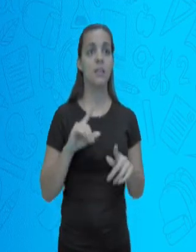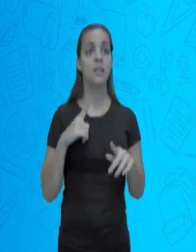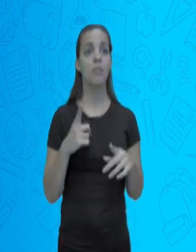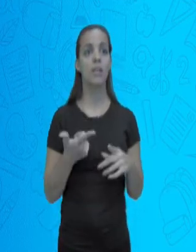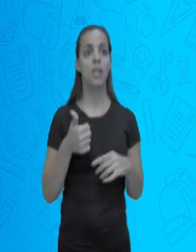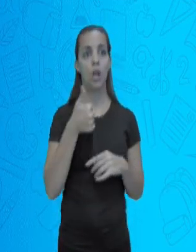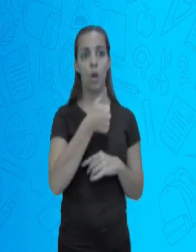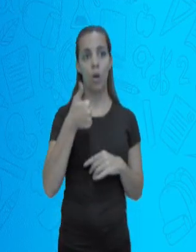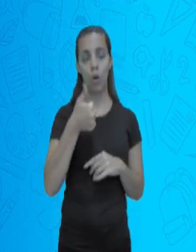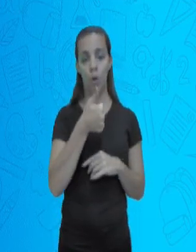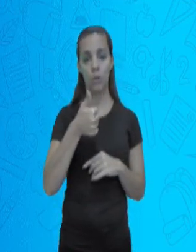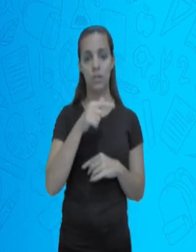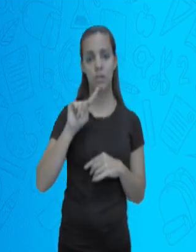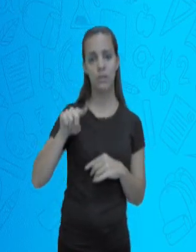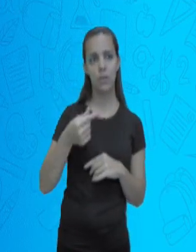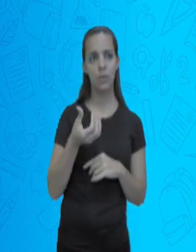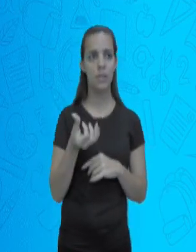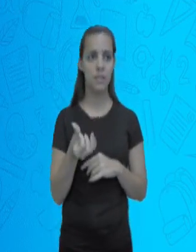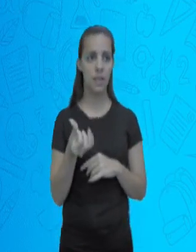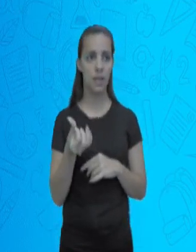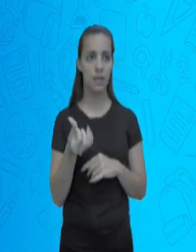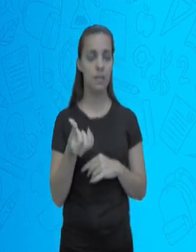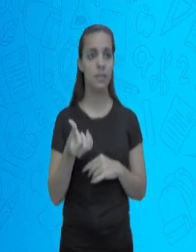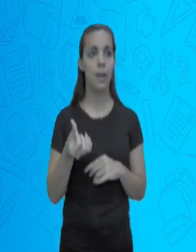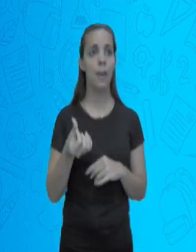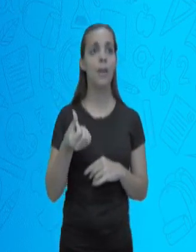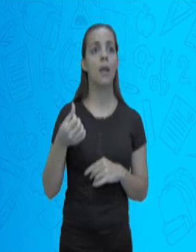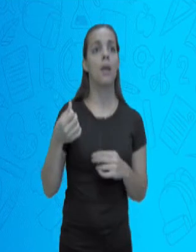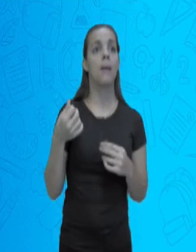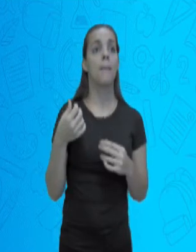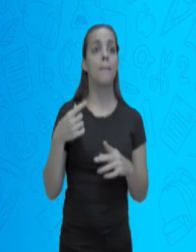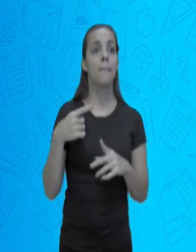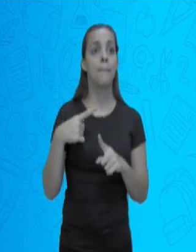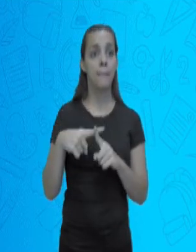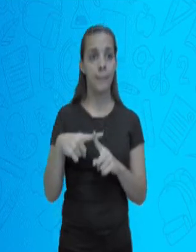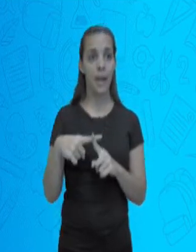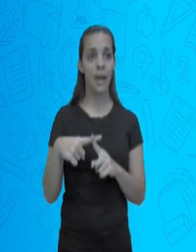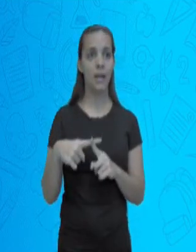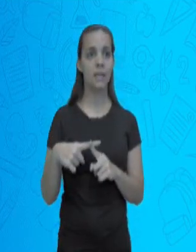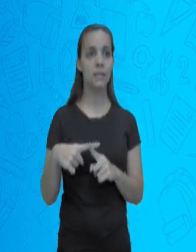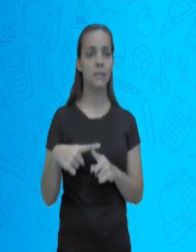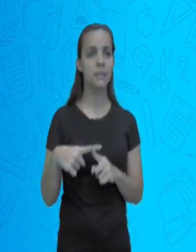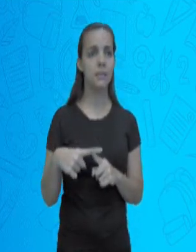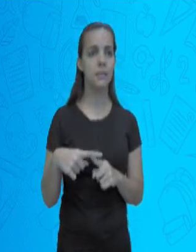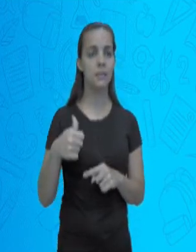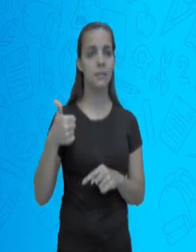mais 13,2, que é igual a 27,8.